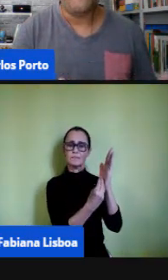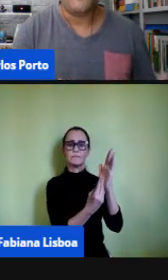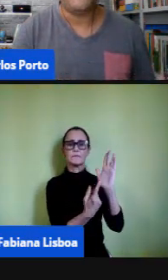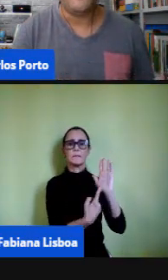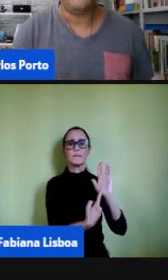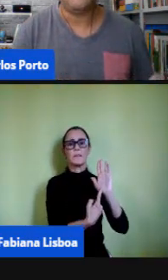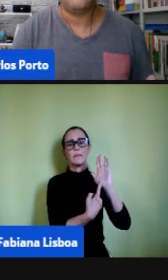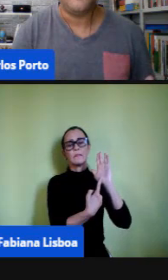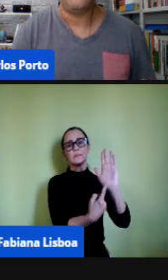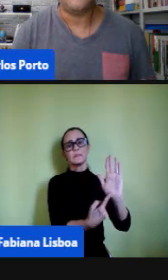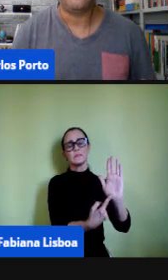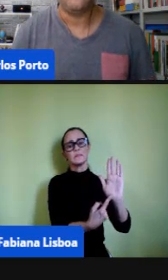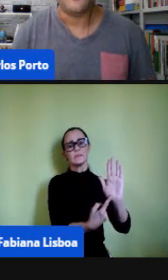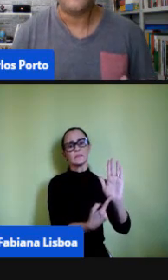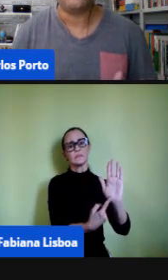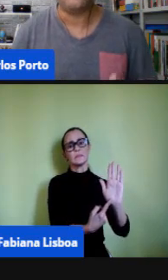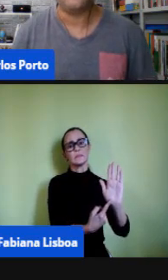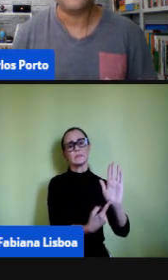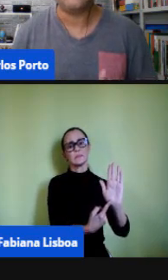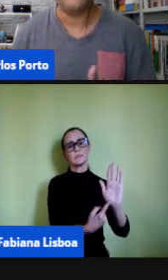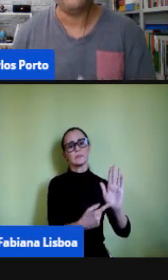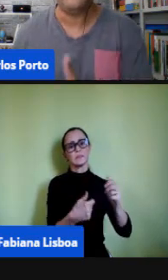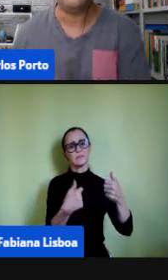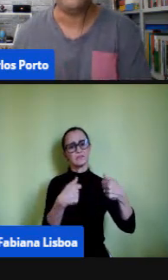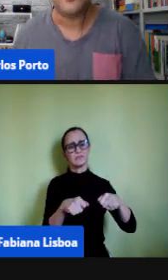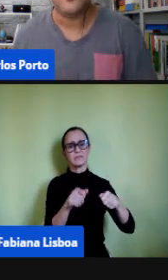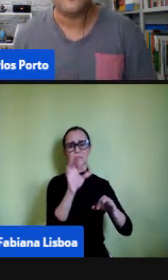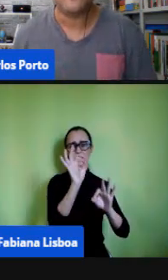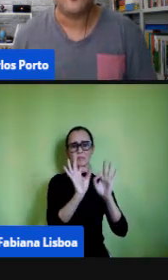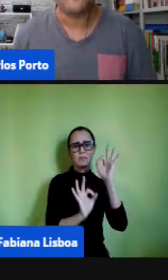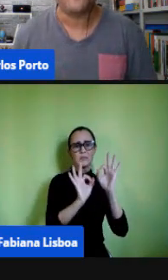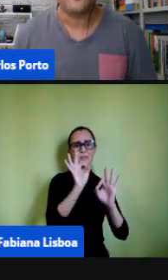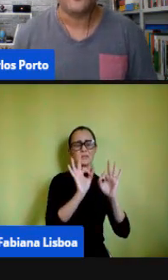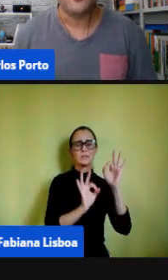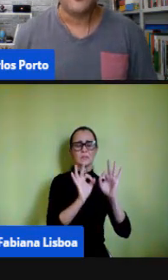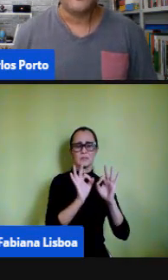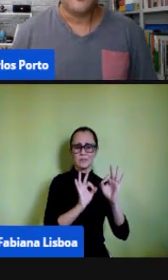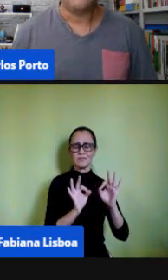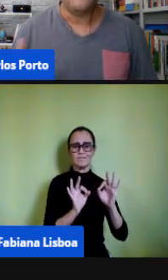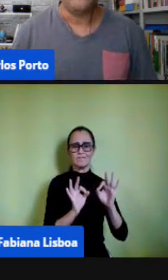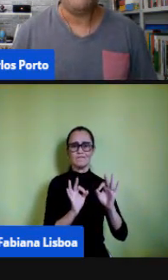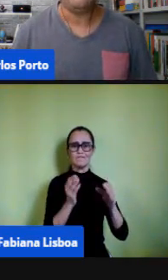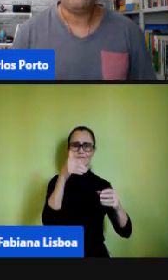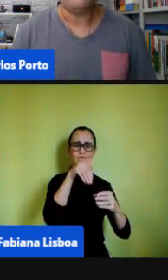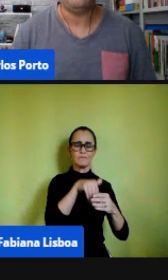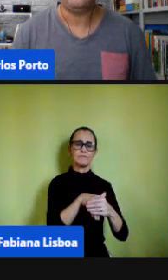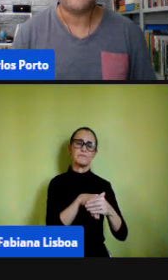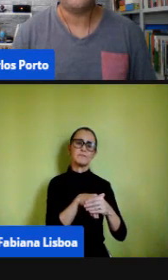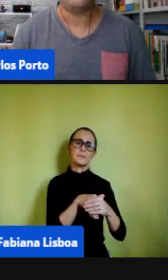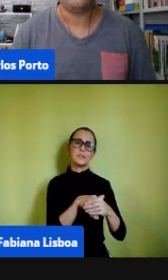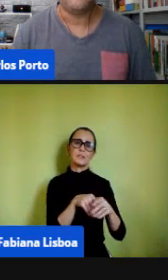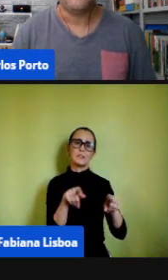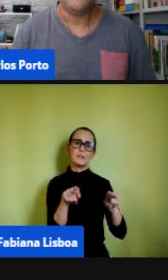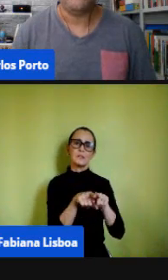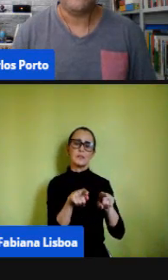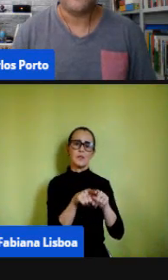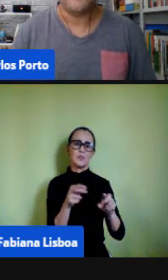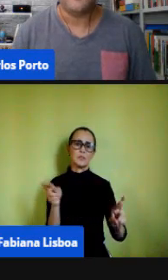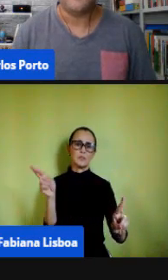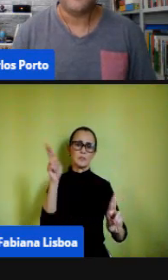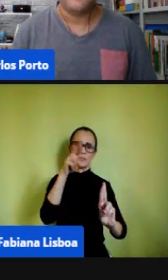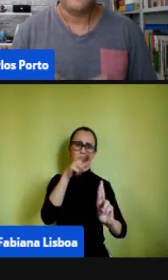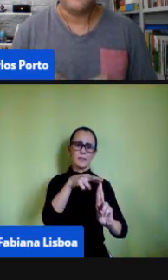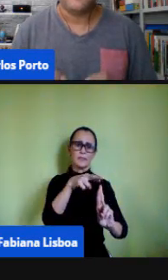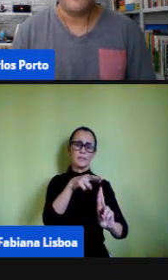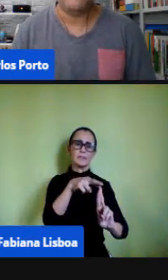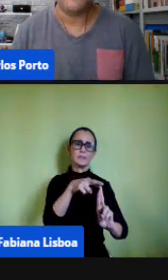essas competências dentro da sua estruturação, função e organização. Assim como os referenciais, e eu digo